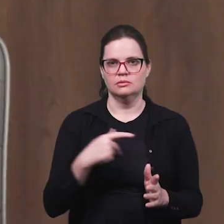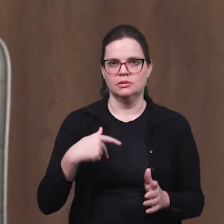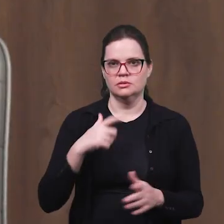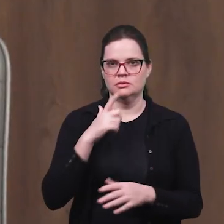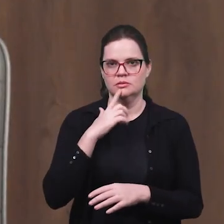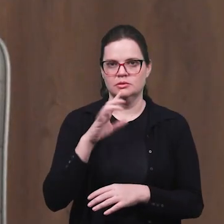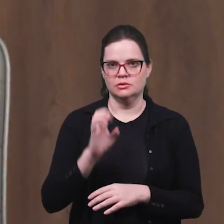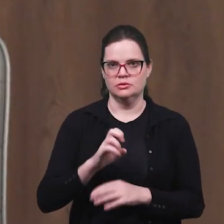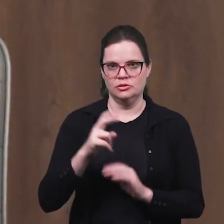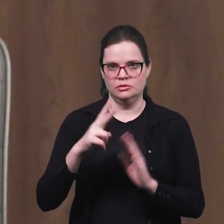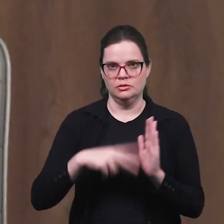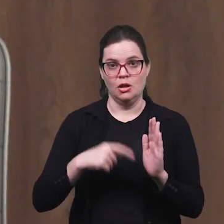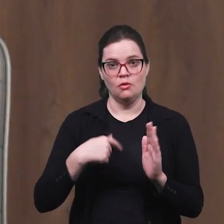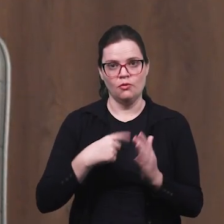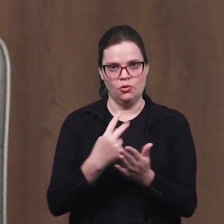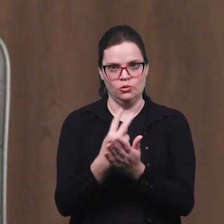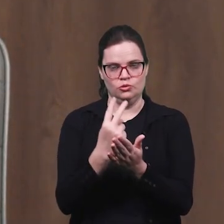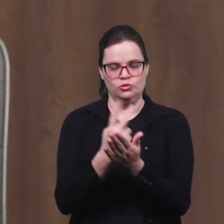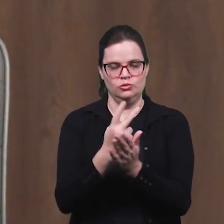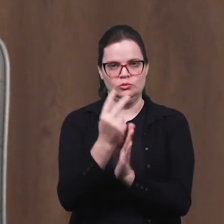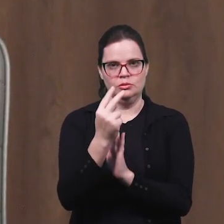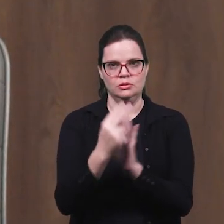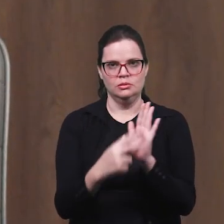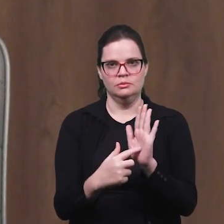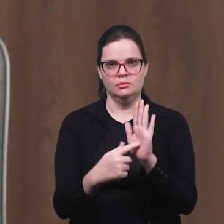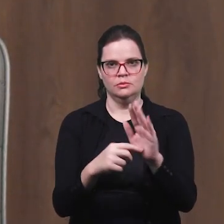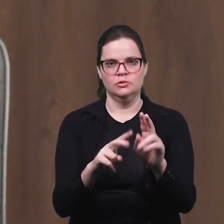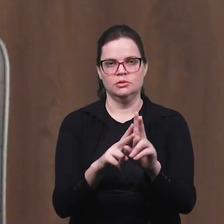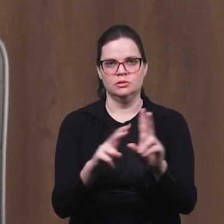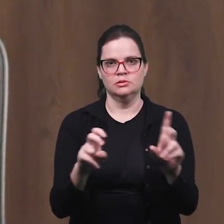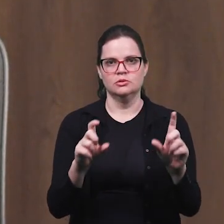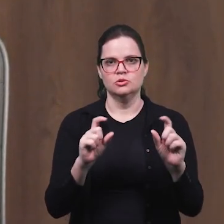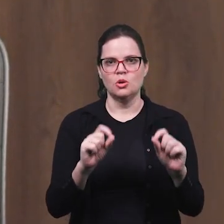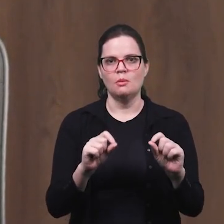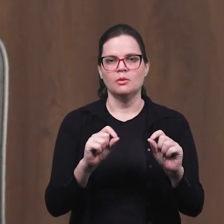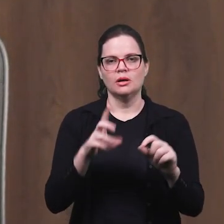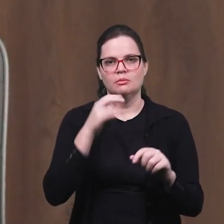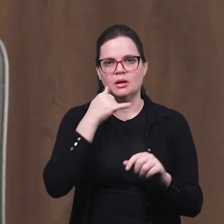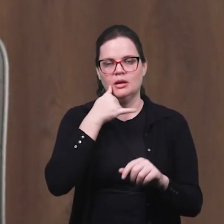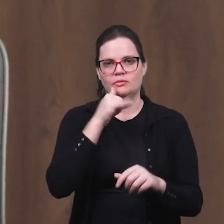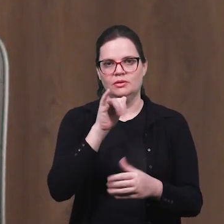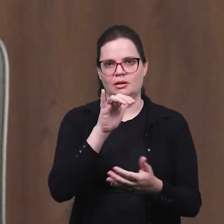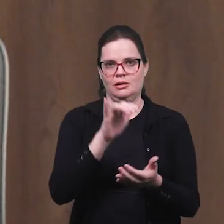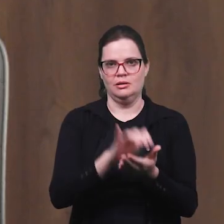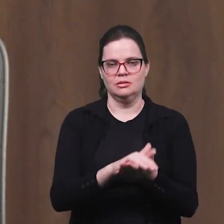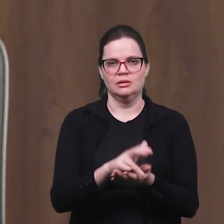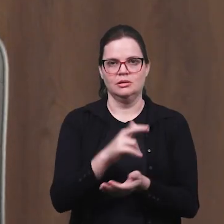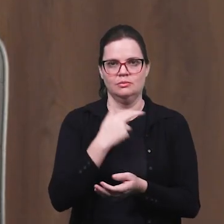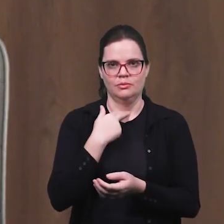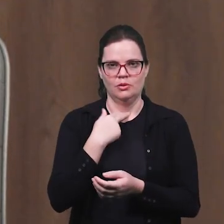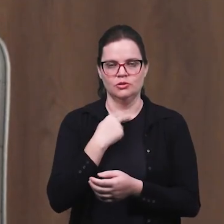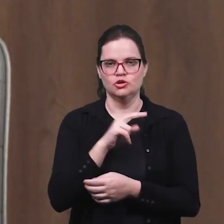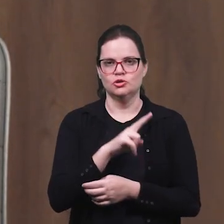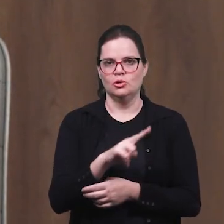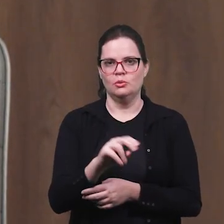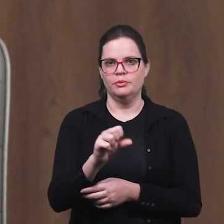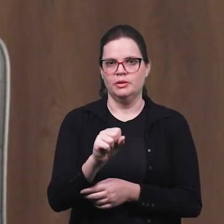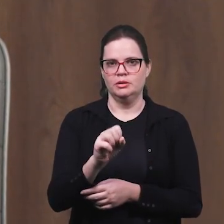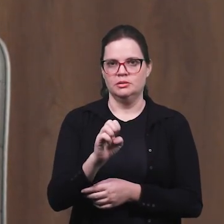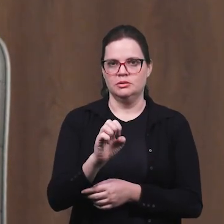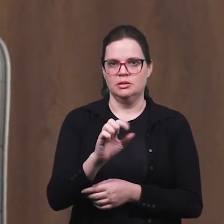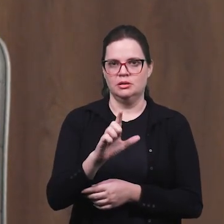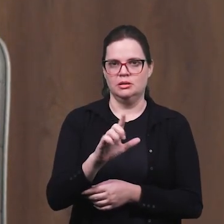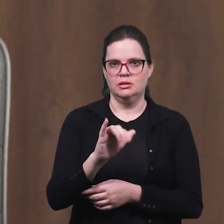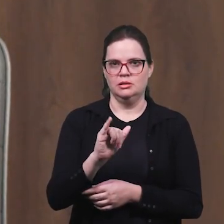vou ler a continuidade dele, me referindo aqui ao celibato, não é? Que é exatamente